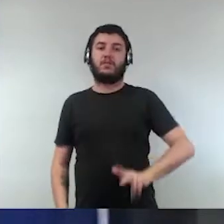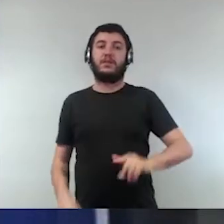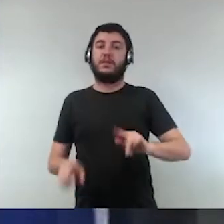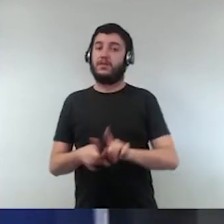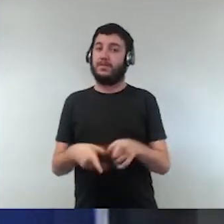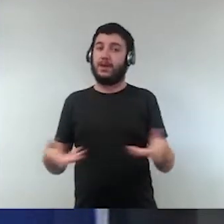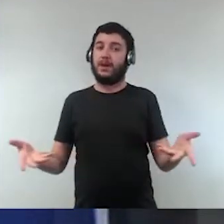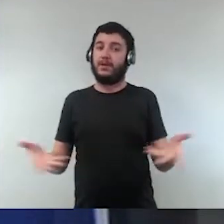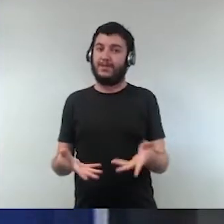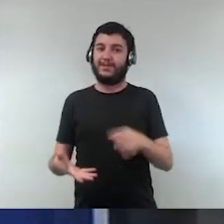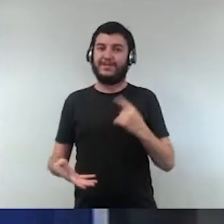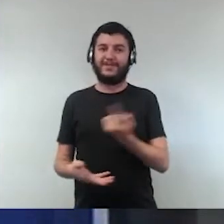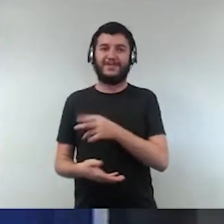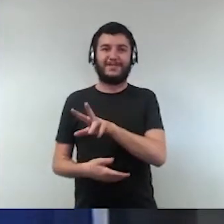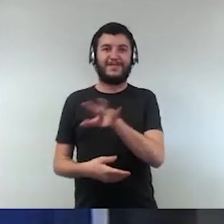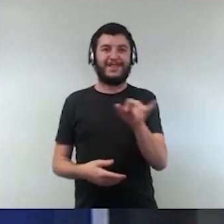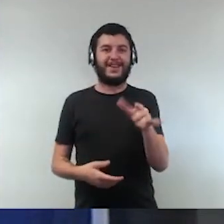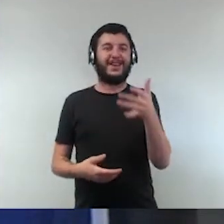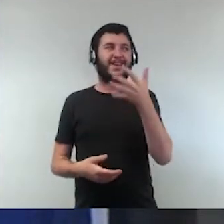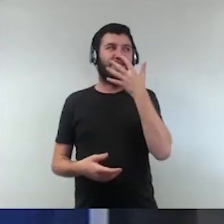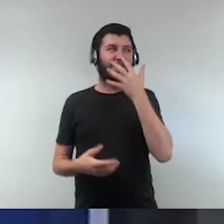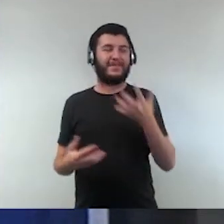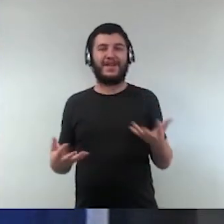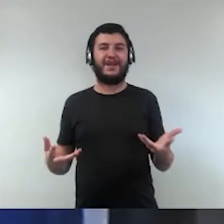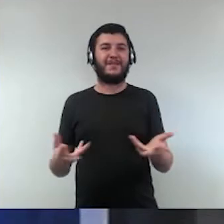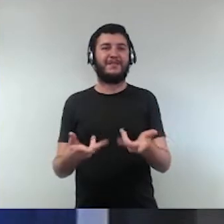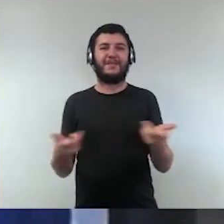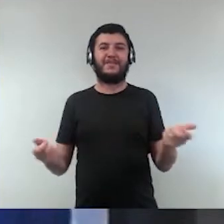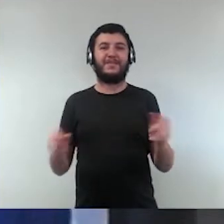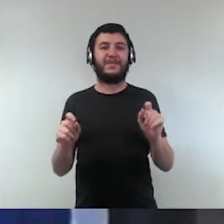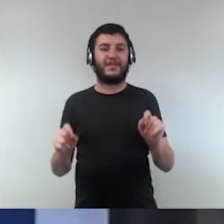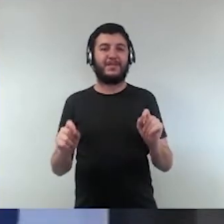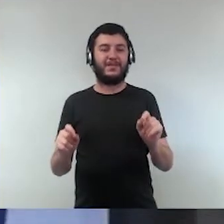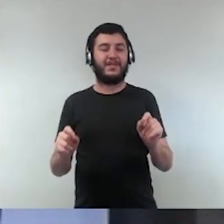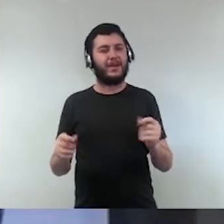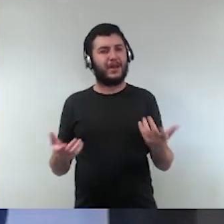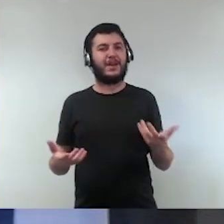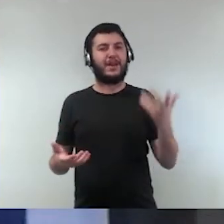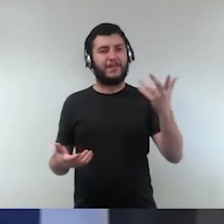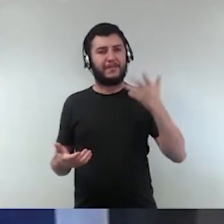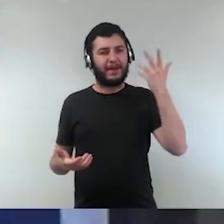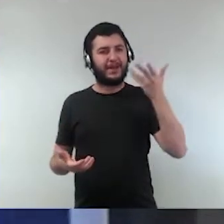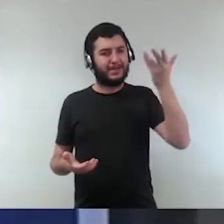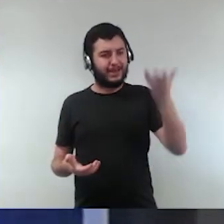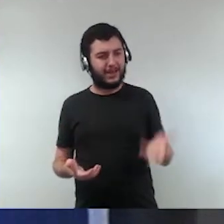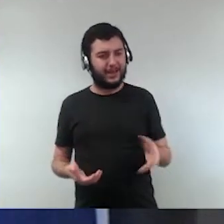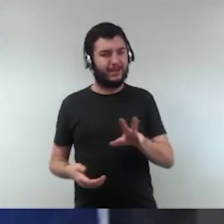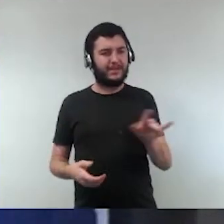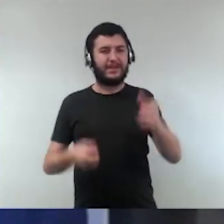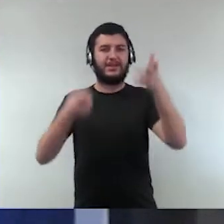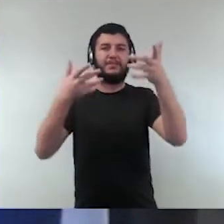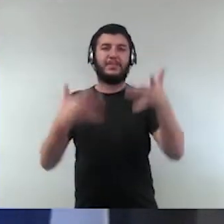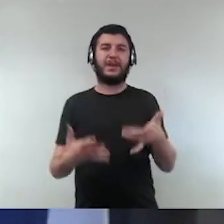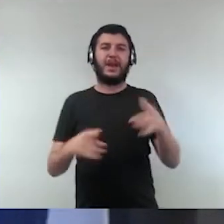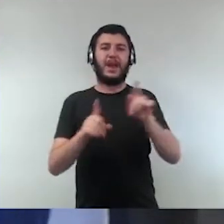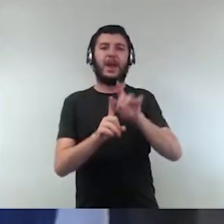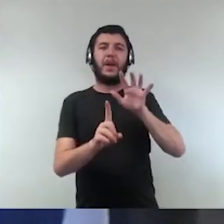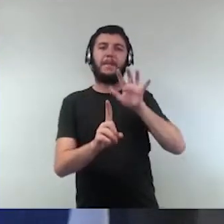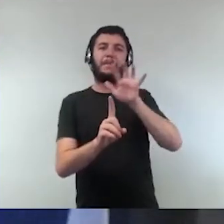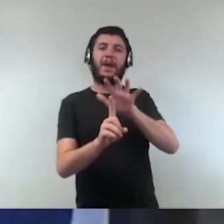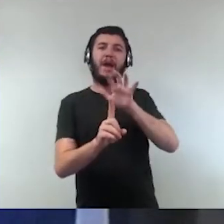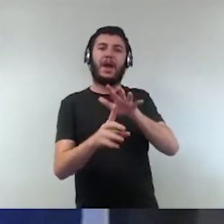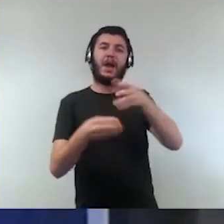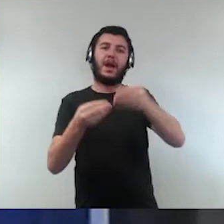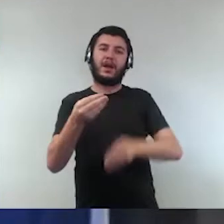com o brilhantismo de sempre, habitual, tenho certeza. Ele vem aí falar para a gente dos impactos nos